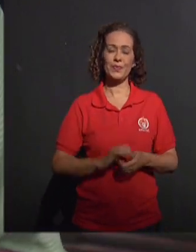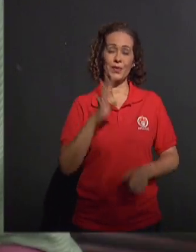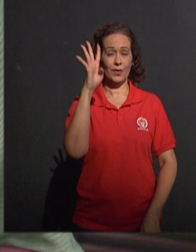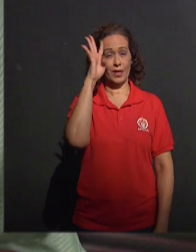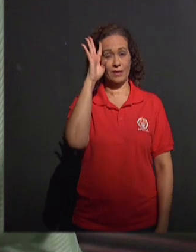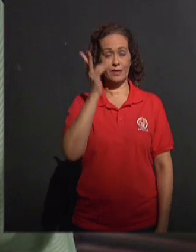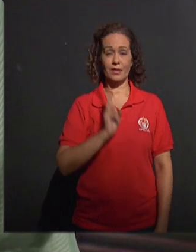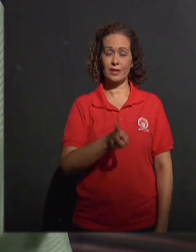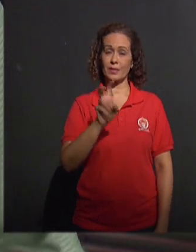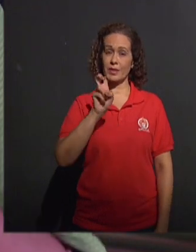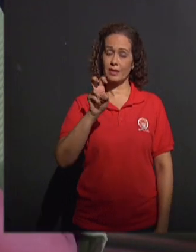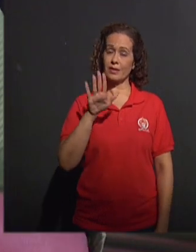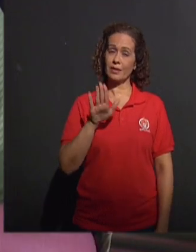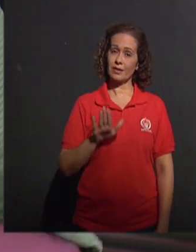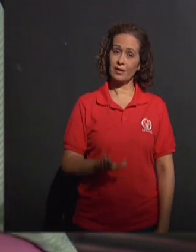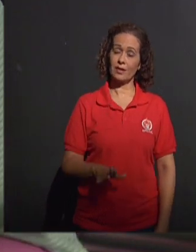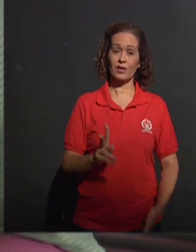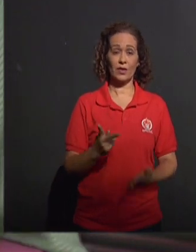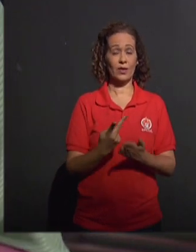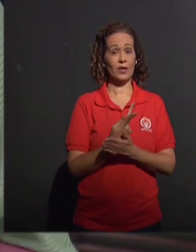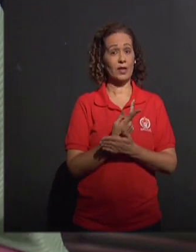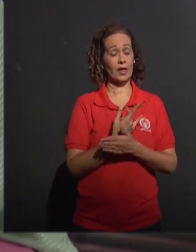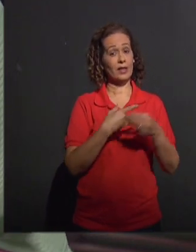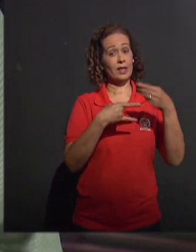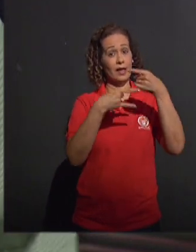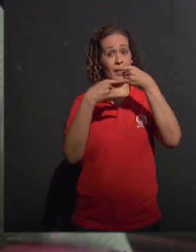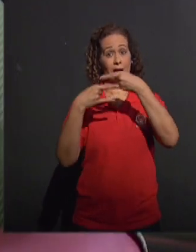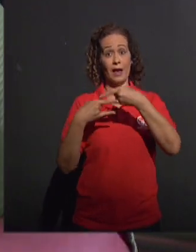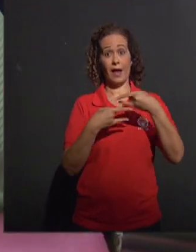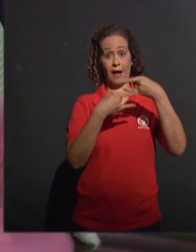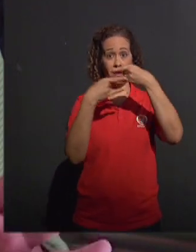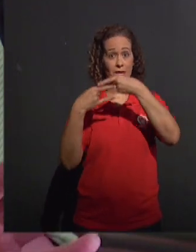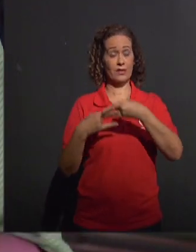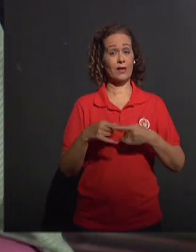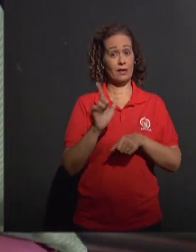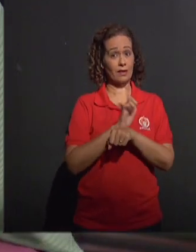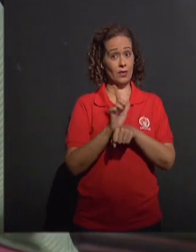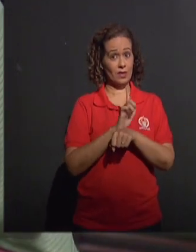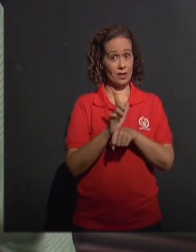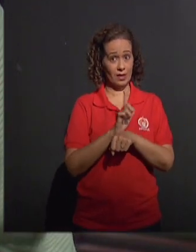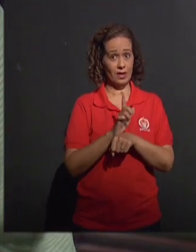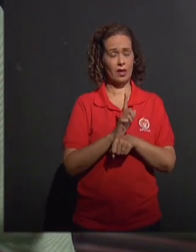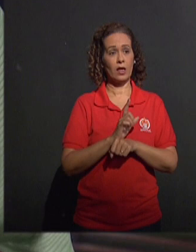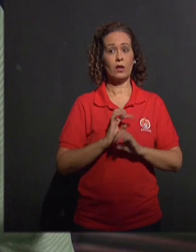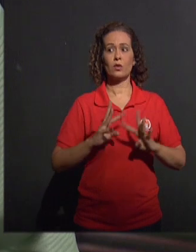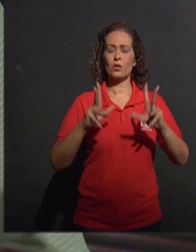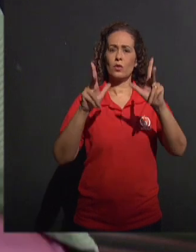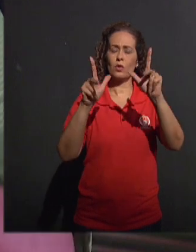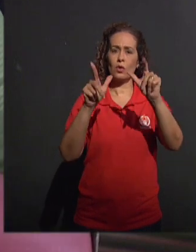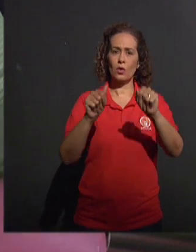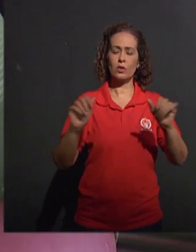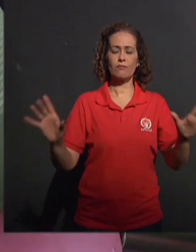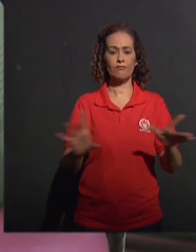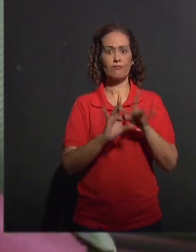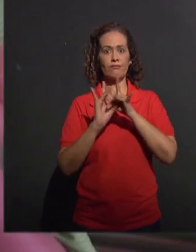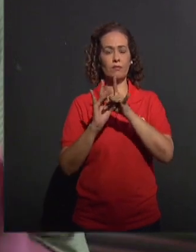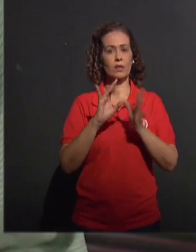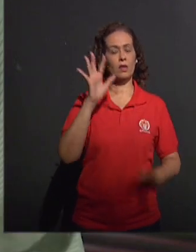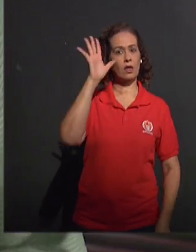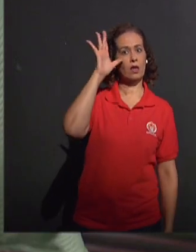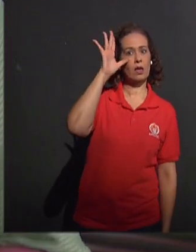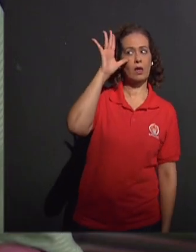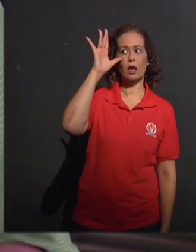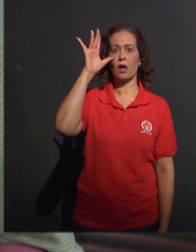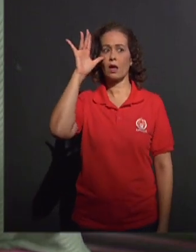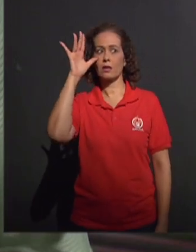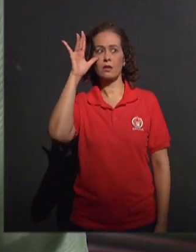Quarta-feira, às 5 horas da tarde, acontece a Live Lagoinha. Internautas do mundo inteiro se unem virtualmente para assistir e